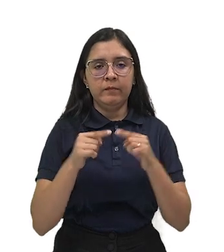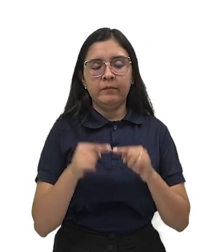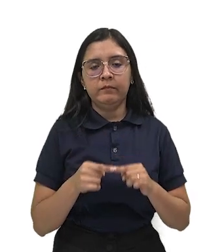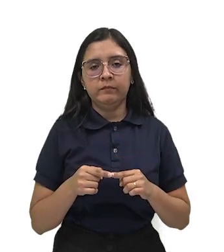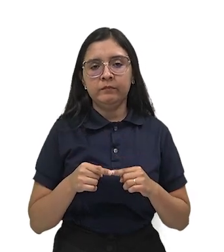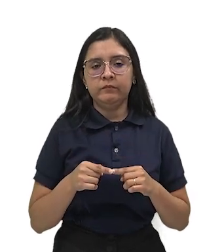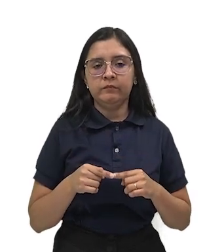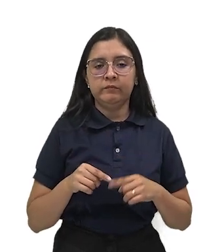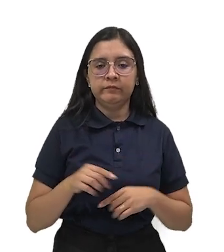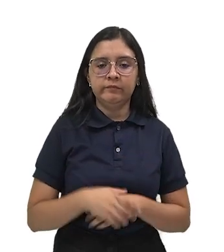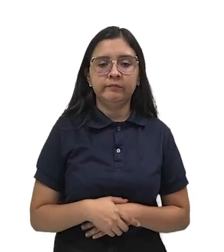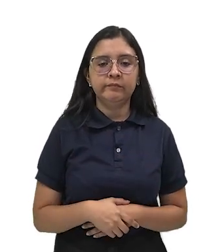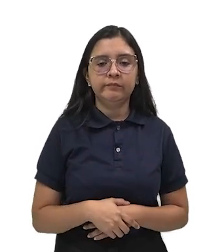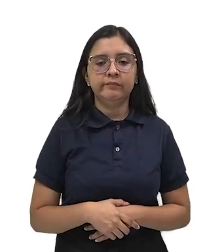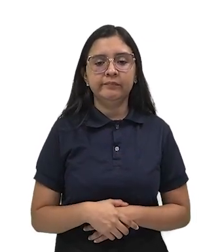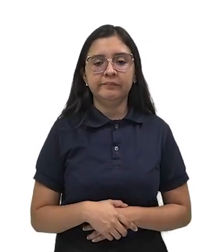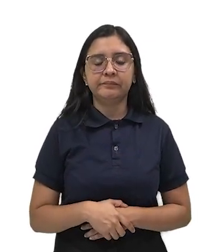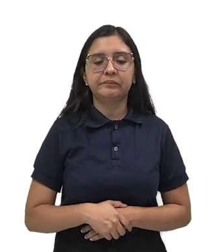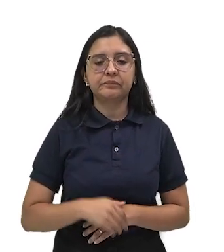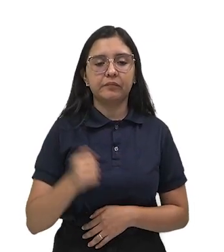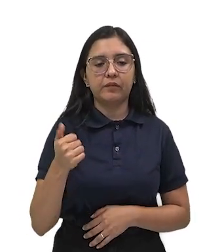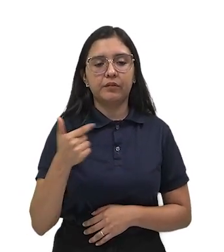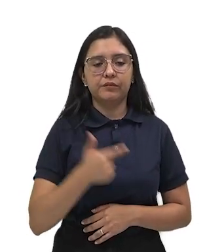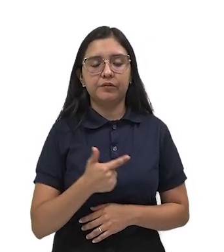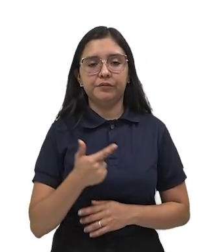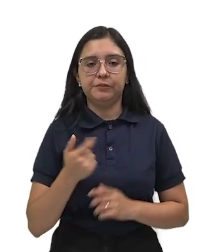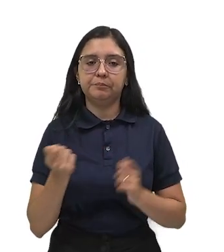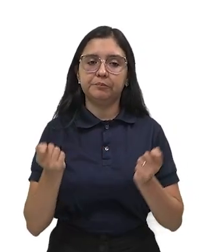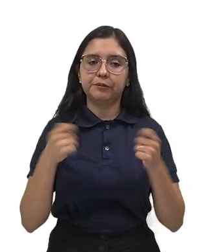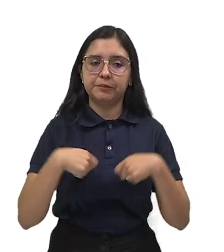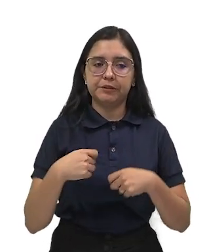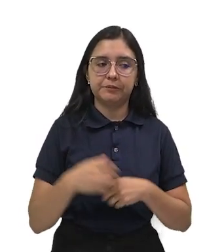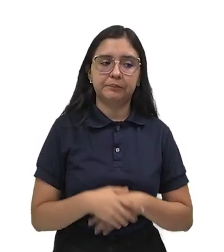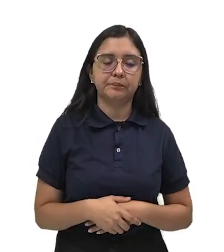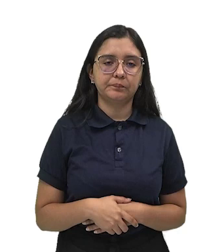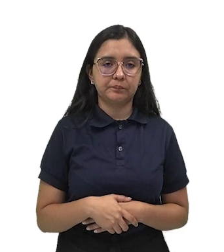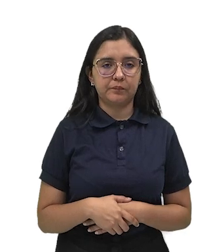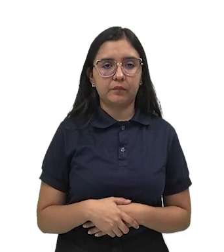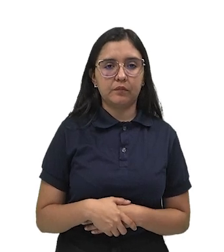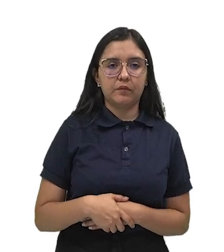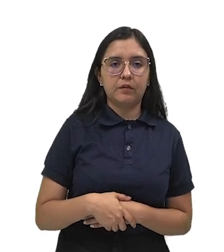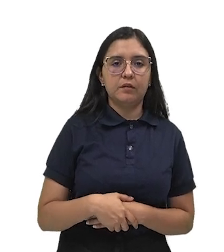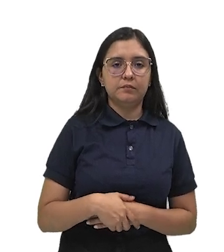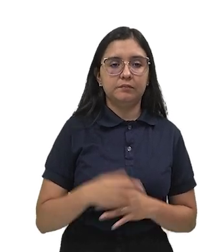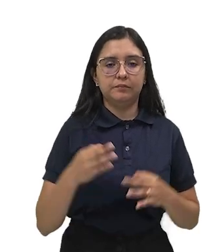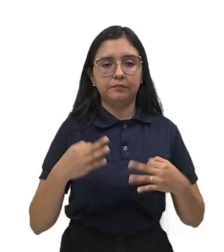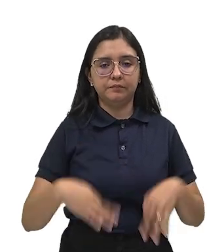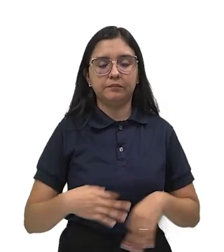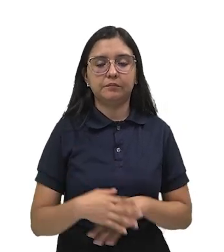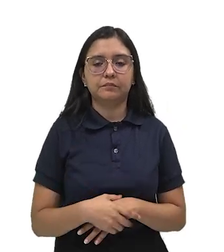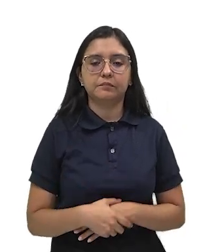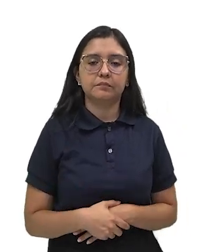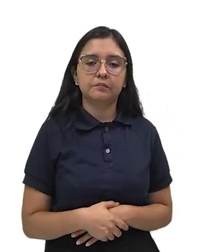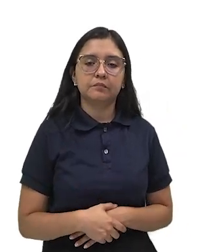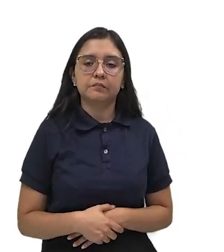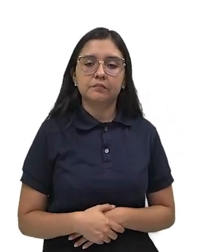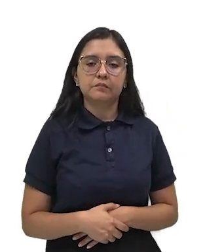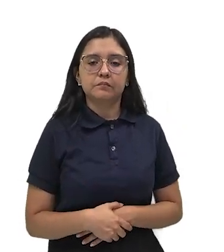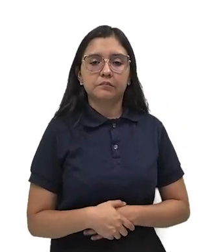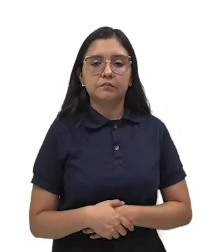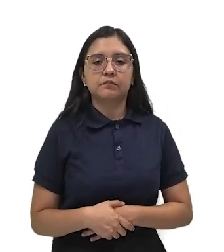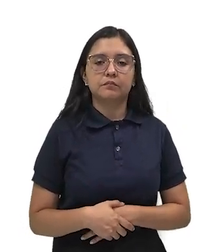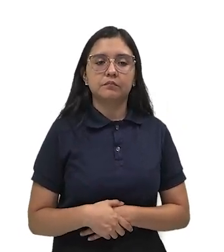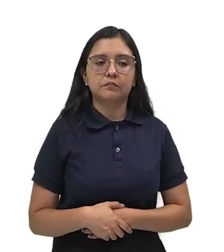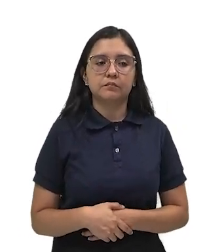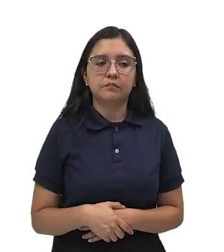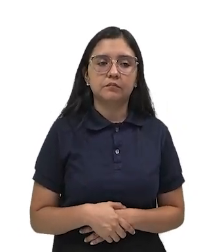vestir exatamente de 12 maneiras. Tranquilo, meu povo? Então tá, vamos ver